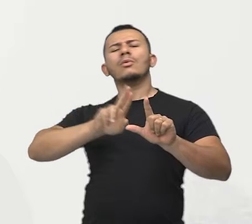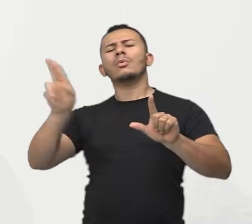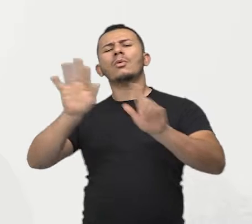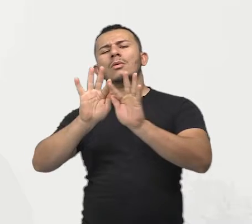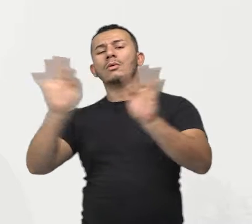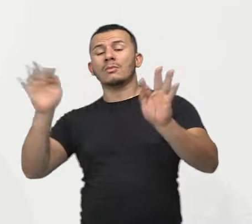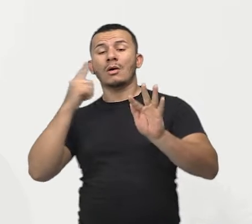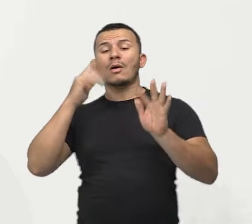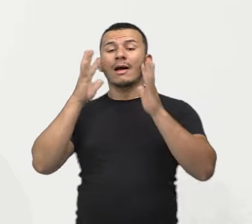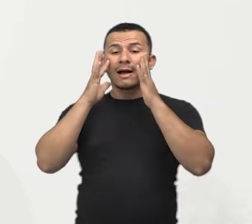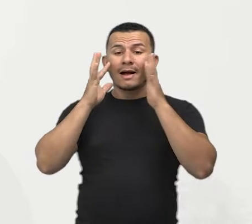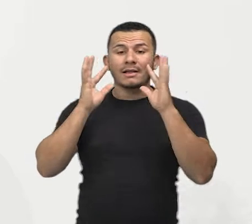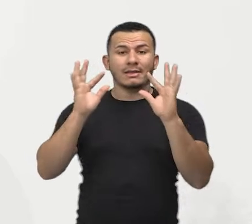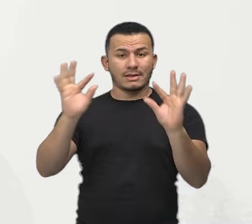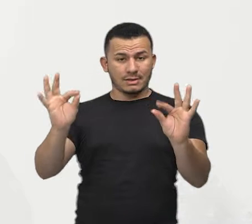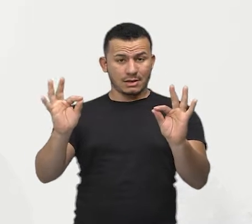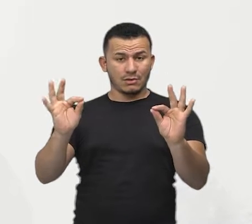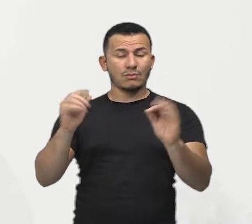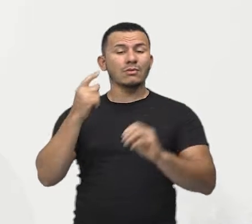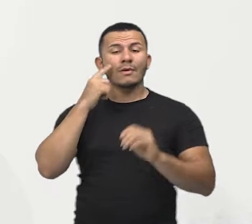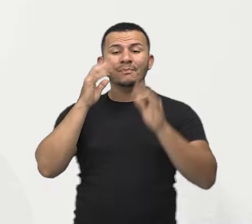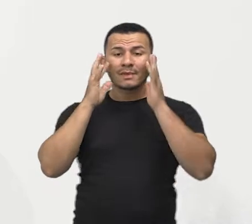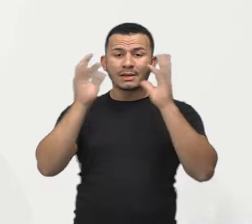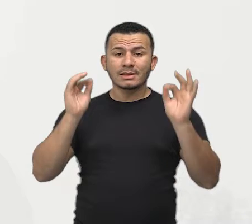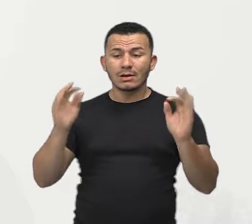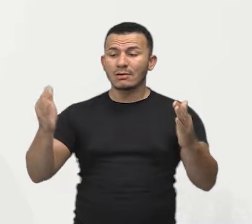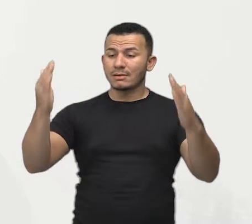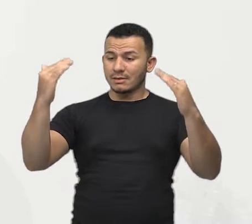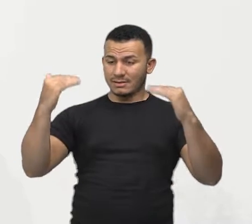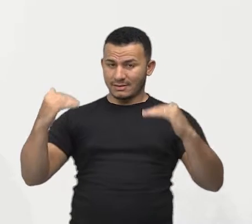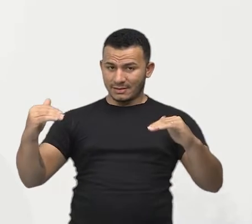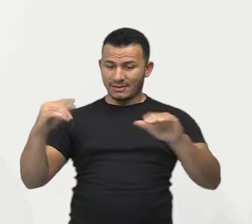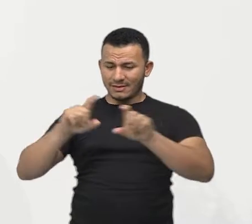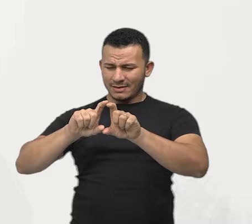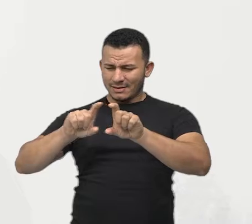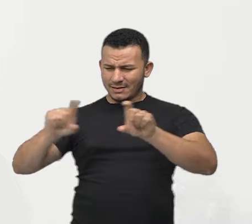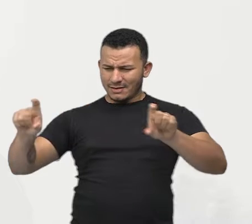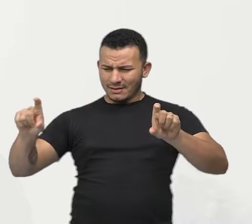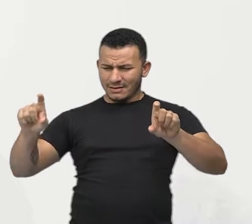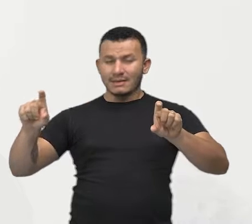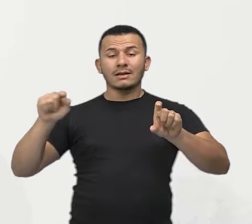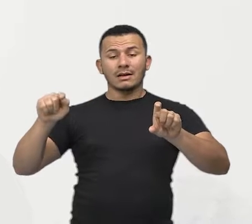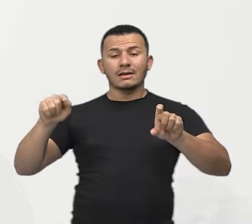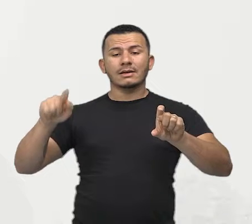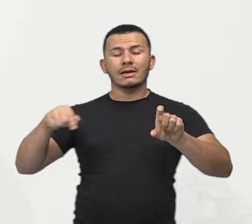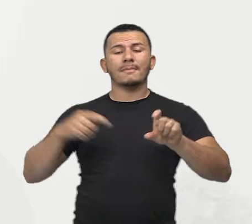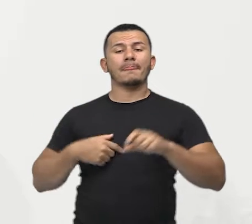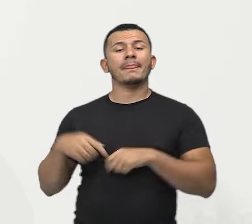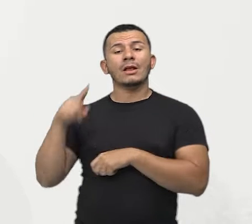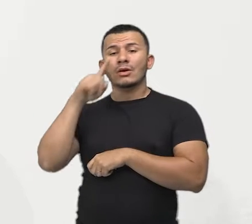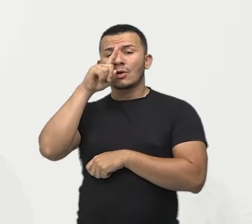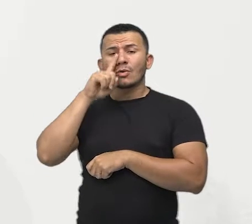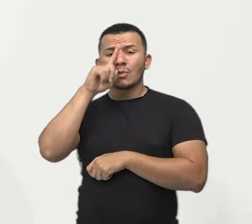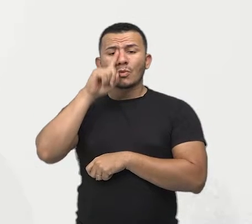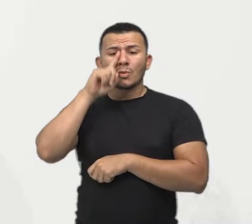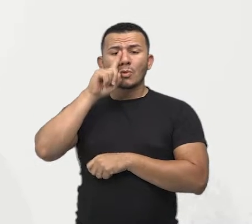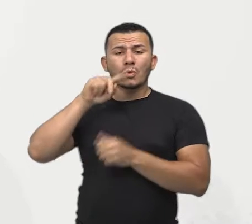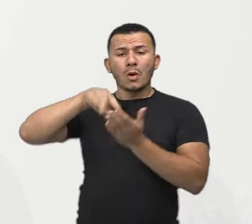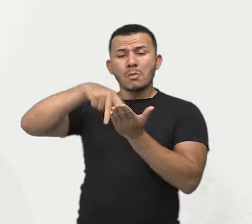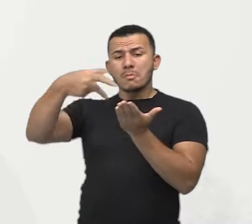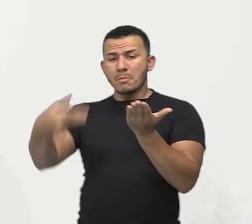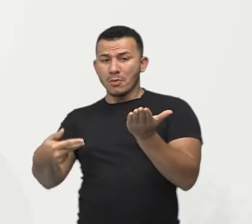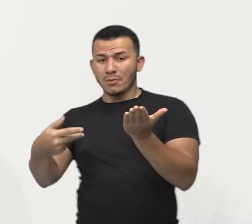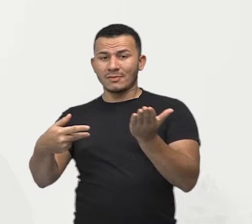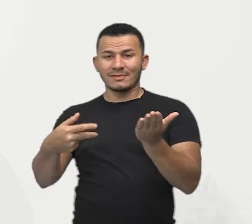enunciados. Atenção, e percebam que logo abaixo, né, dessa palavra atenção, nós temos risco de queda.